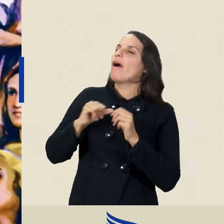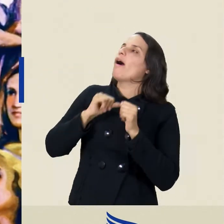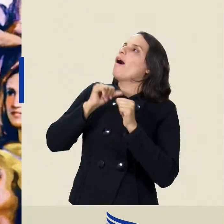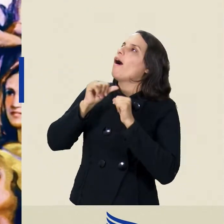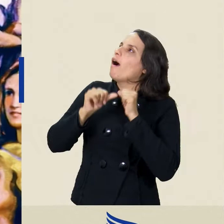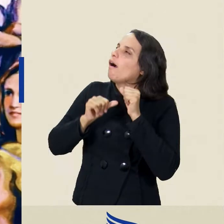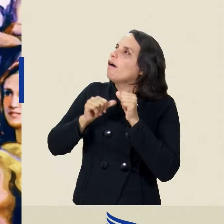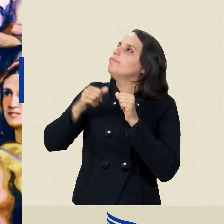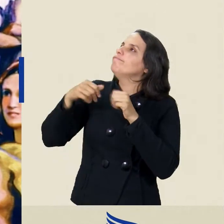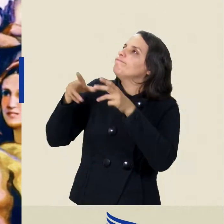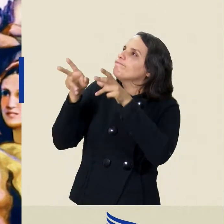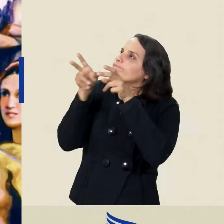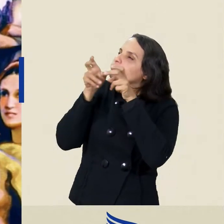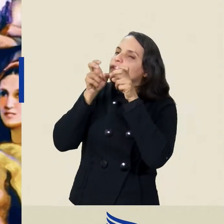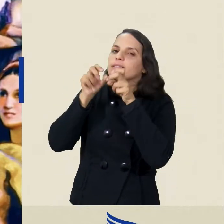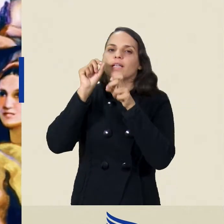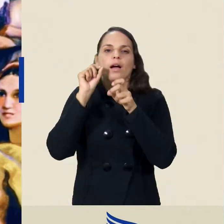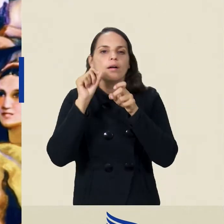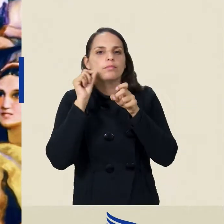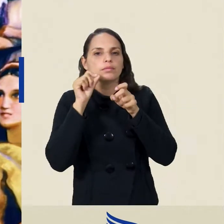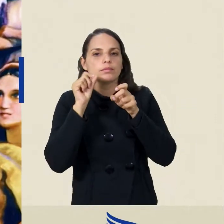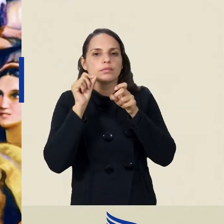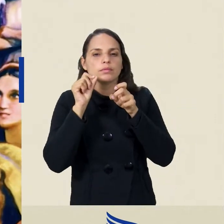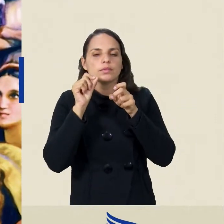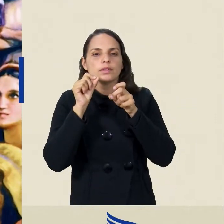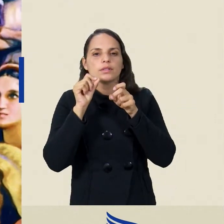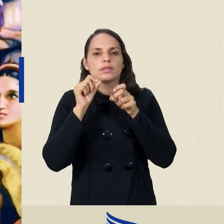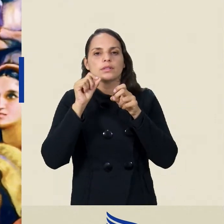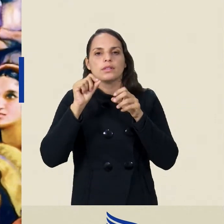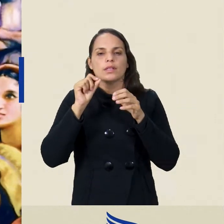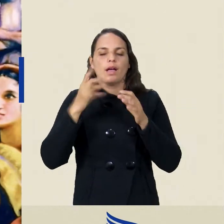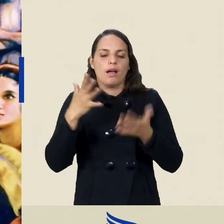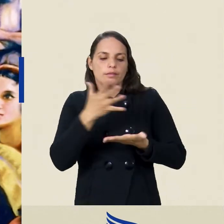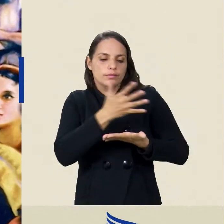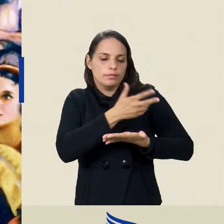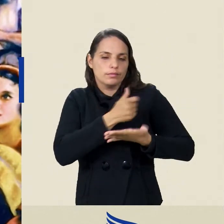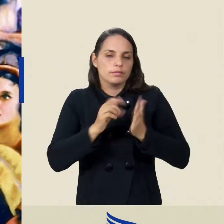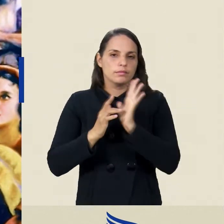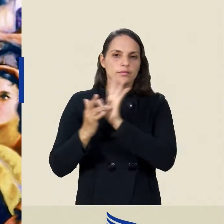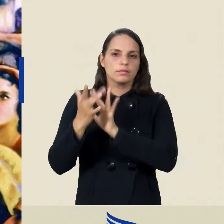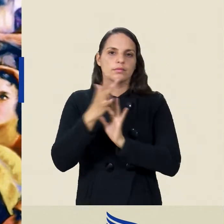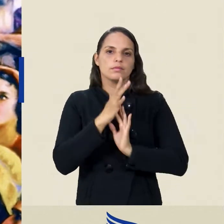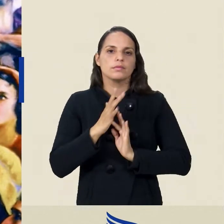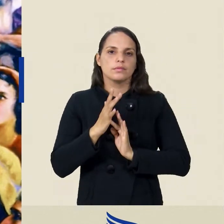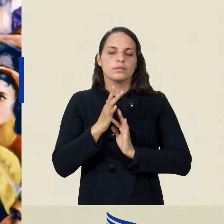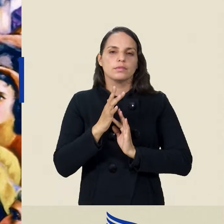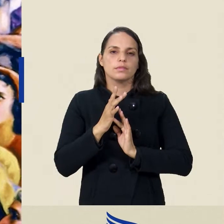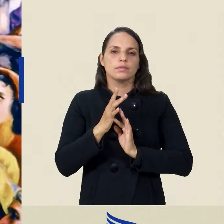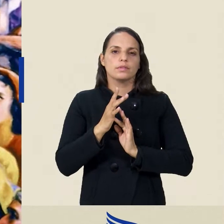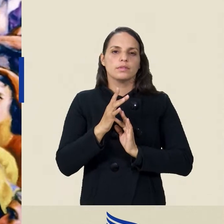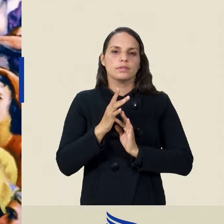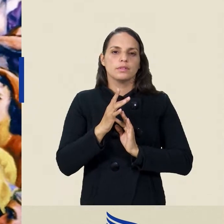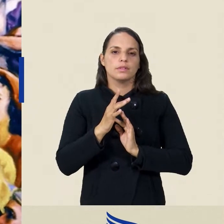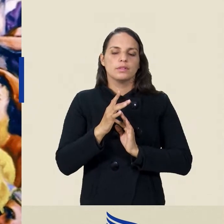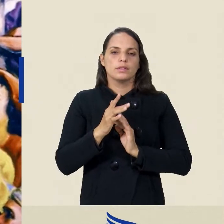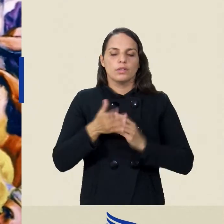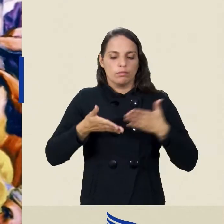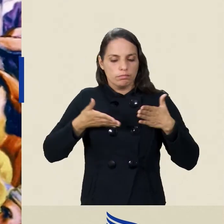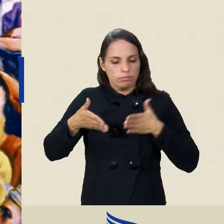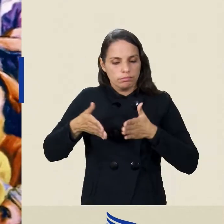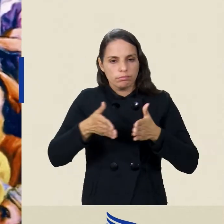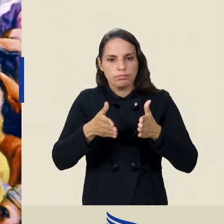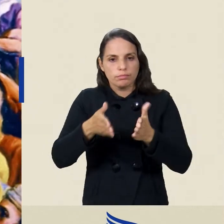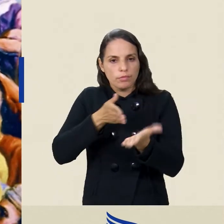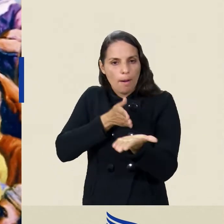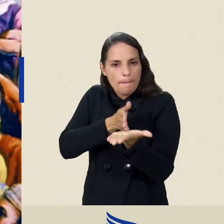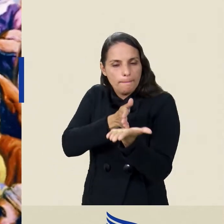ver só encontrando salvação em Jesus. Que não existe outro caminho, que a